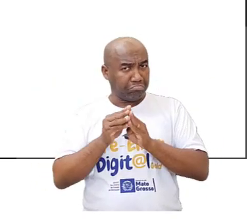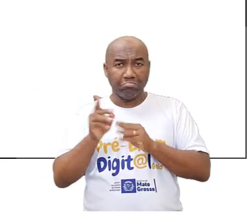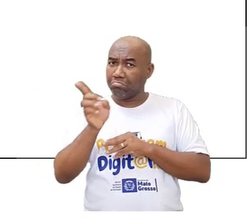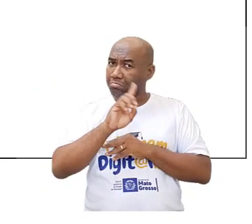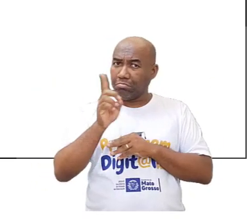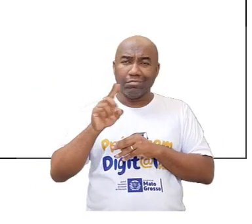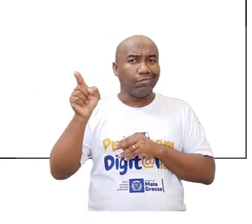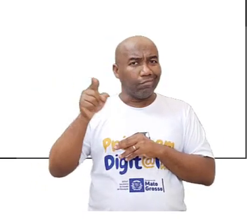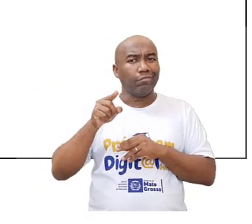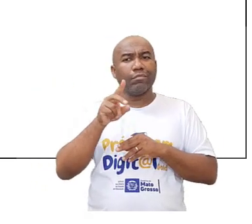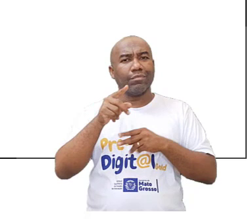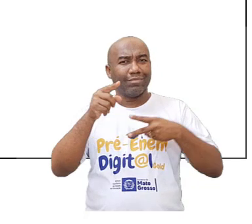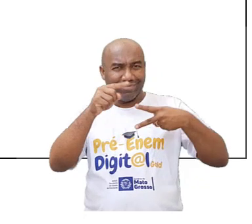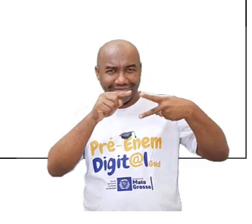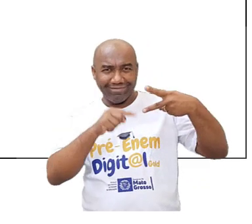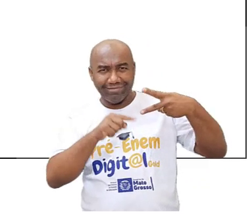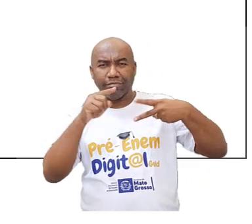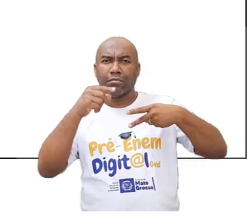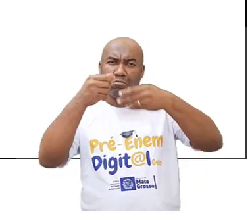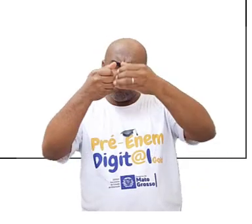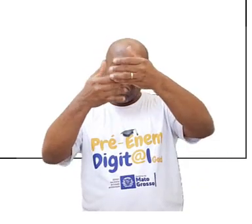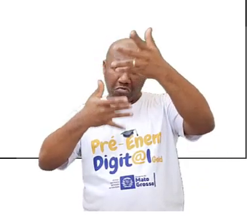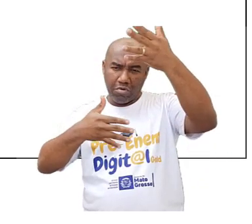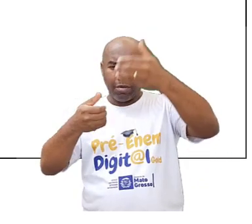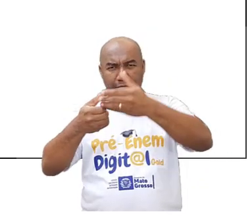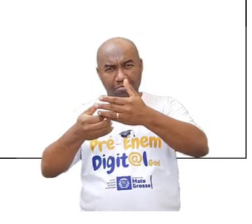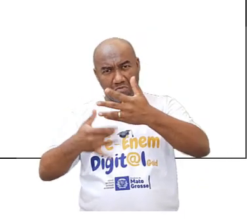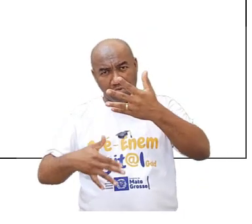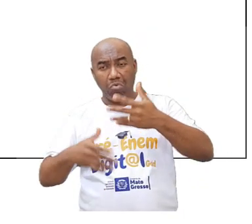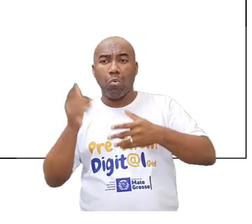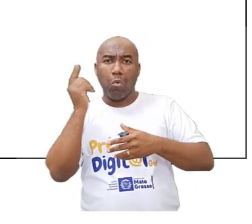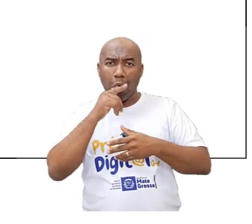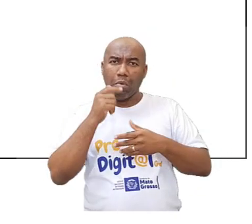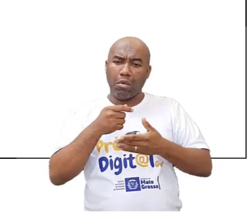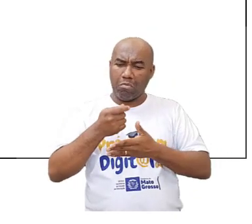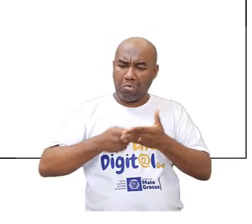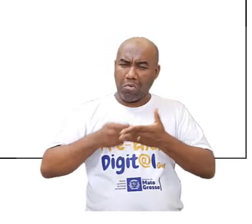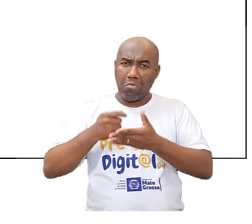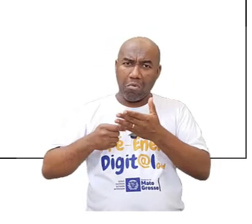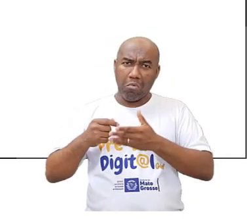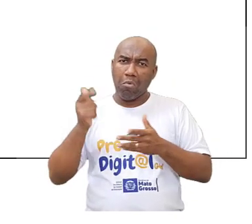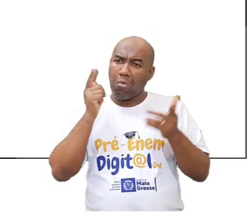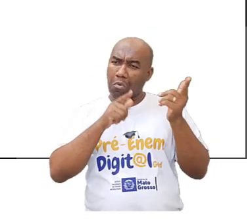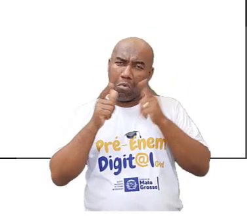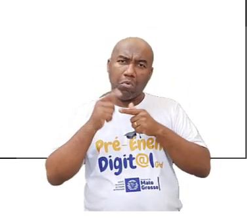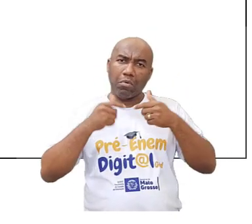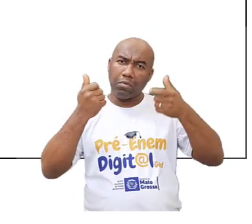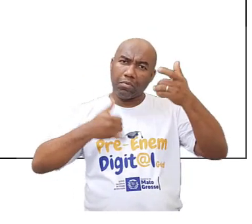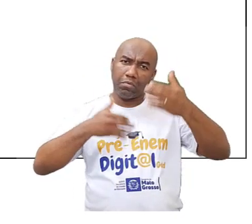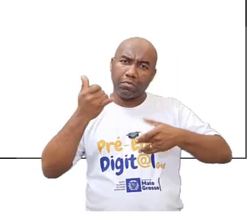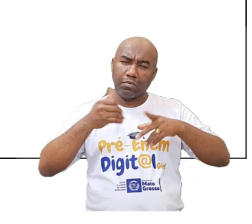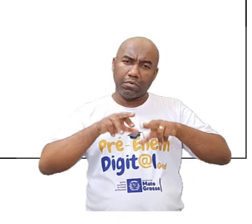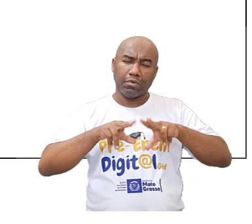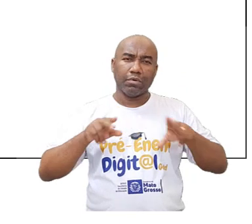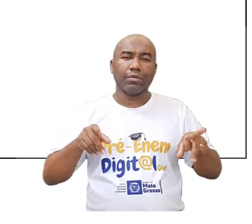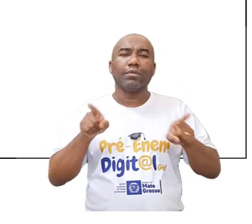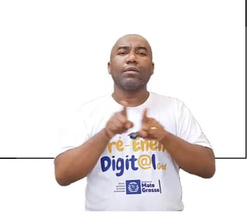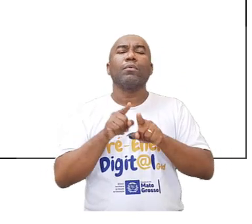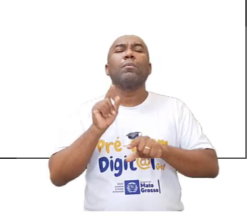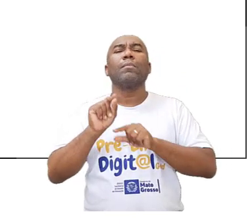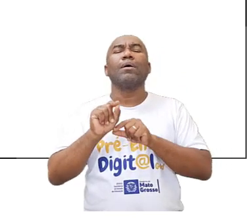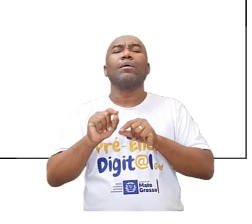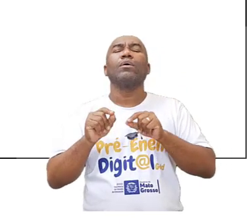colocaram, isso não é uma regra, mas é uma dica, elas colocaram com letra maiúscula o agente. Mesmo